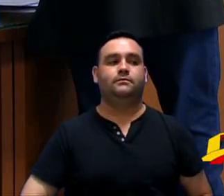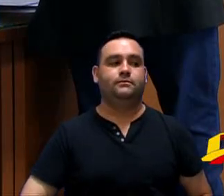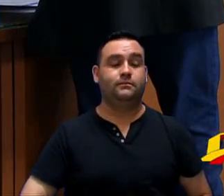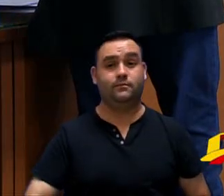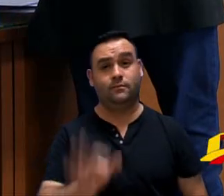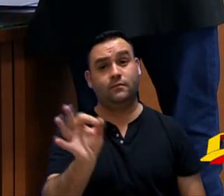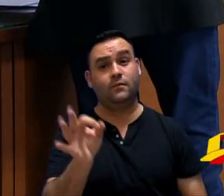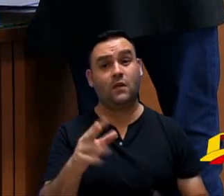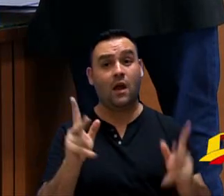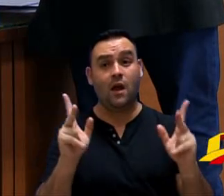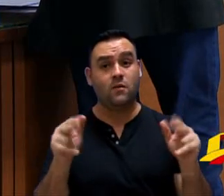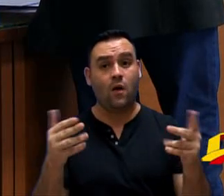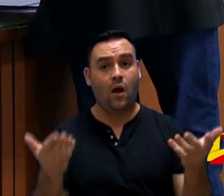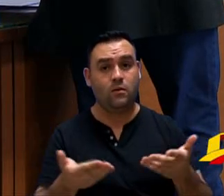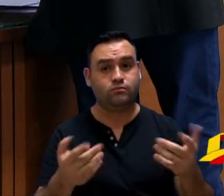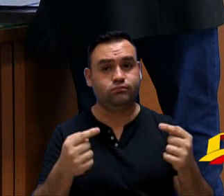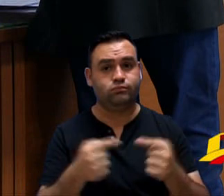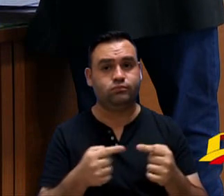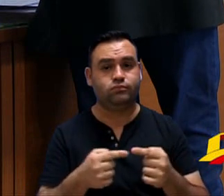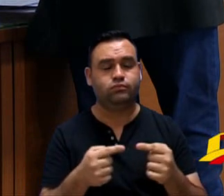É, aqui, no caso, a gente está falando de...